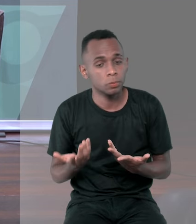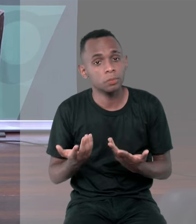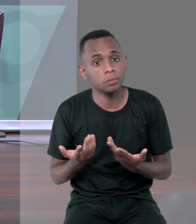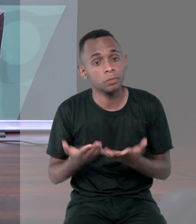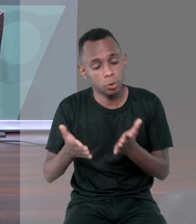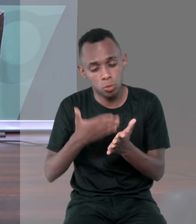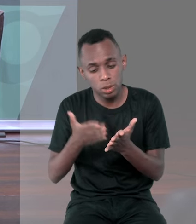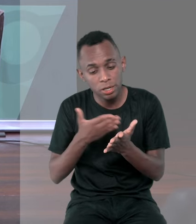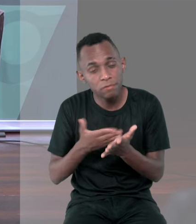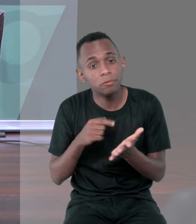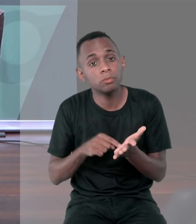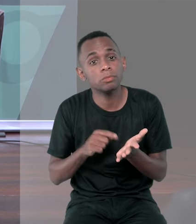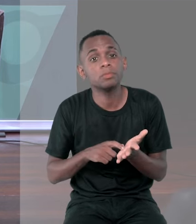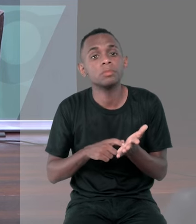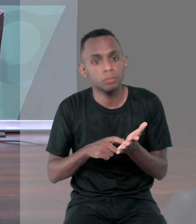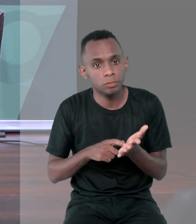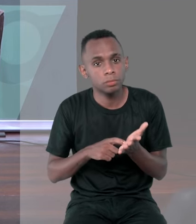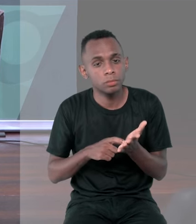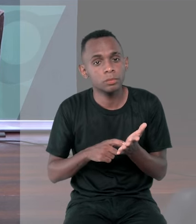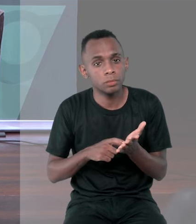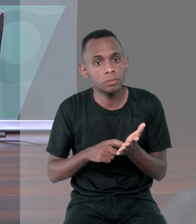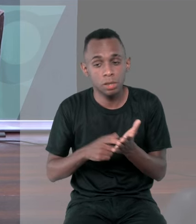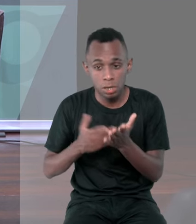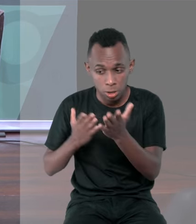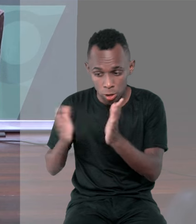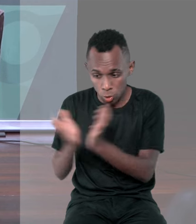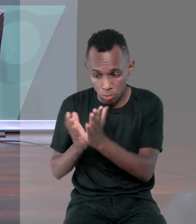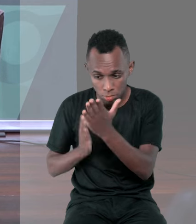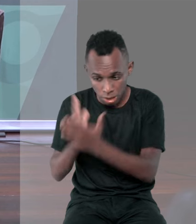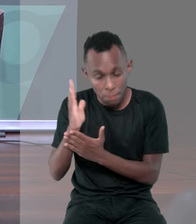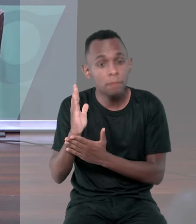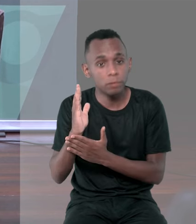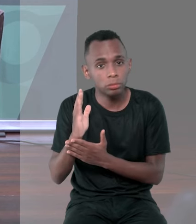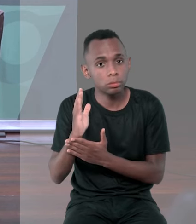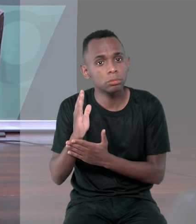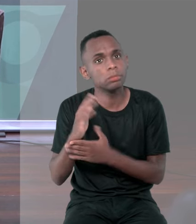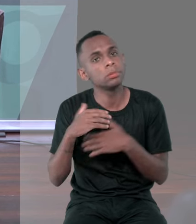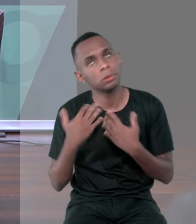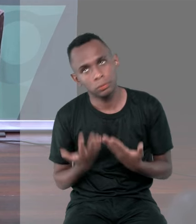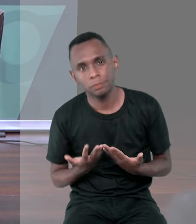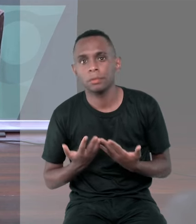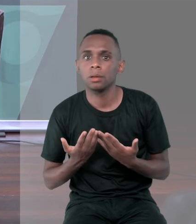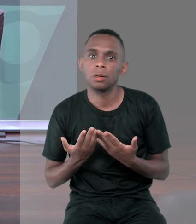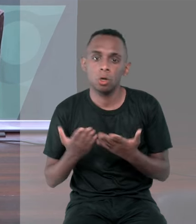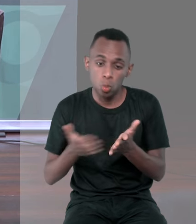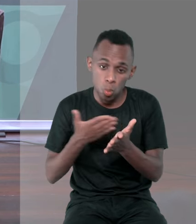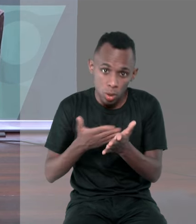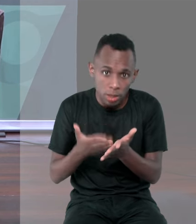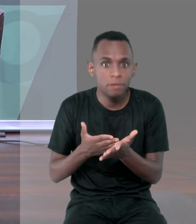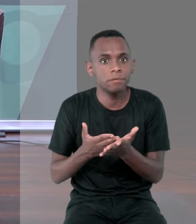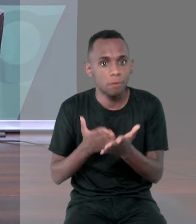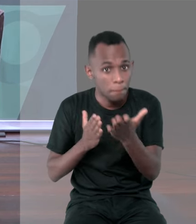O livro, então, ele entra depois que ele é aprovado, né? E assim, gente, para um livro entrar para o